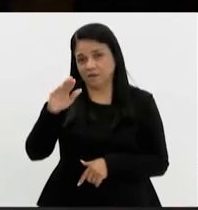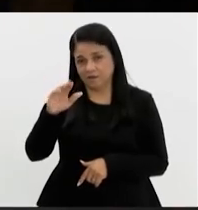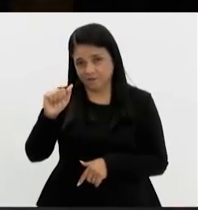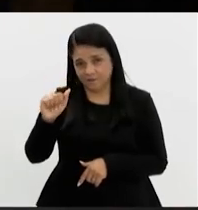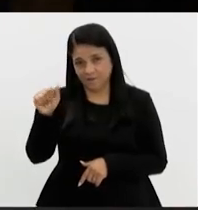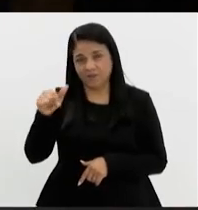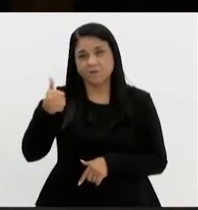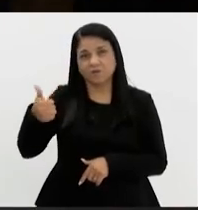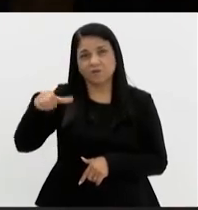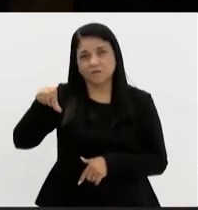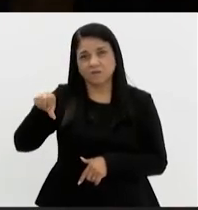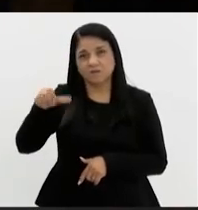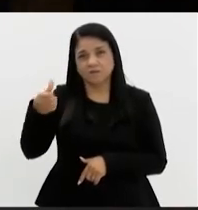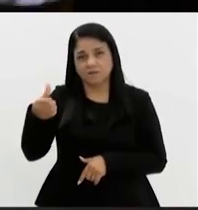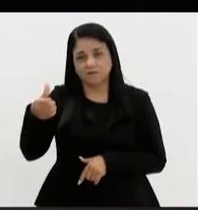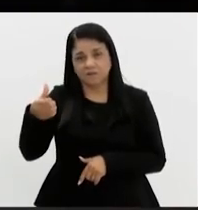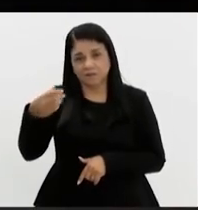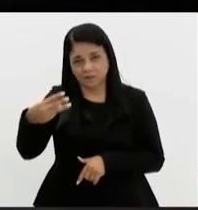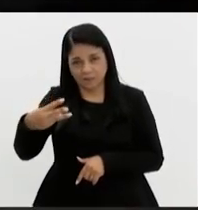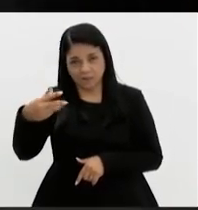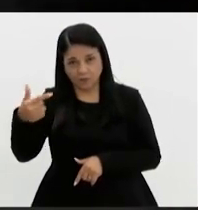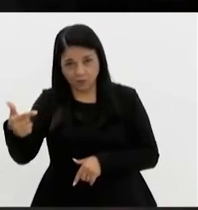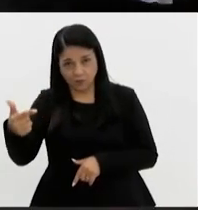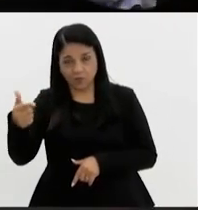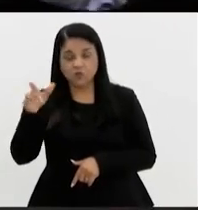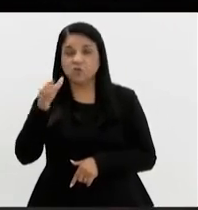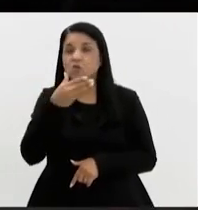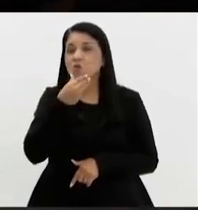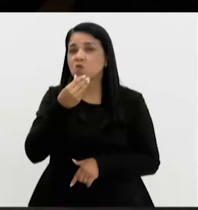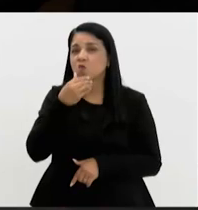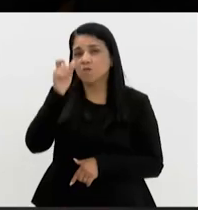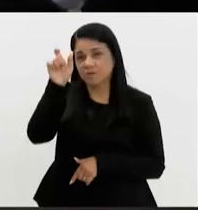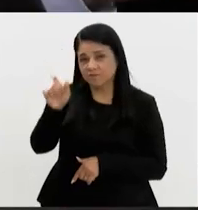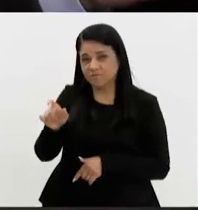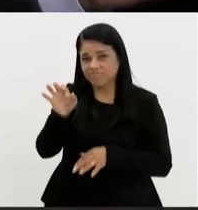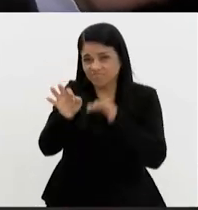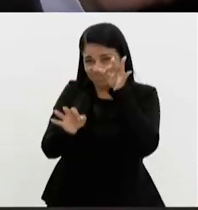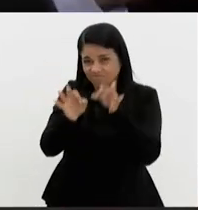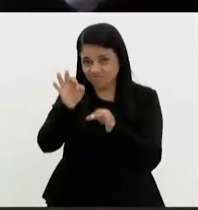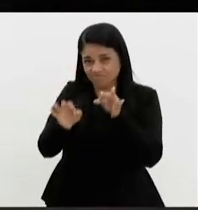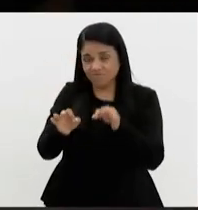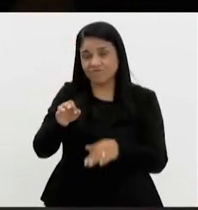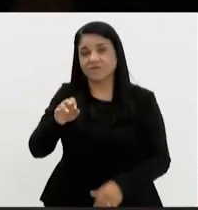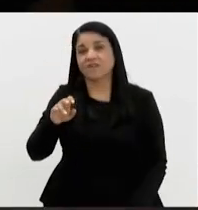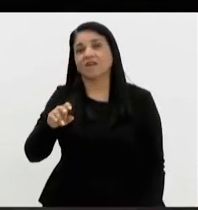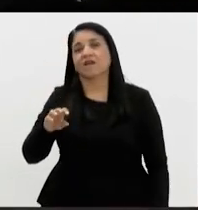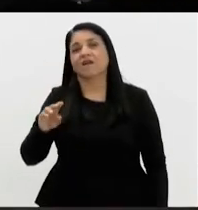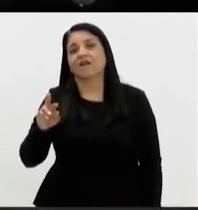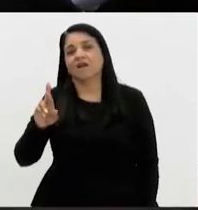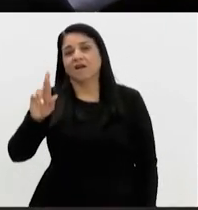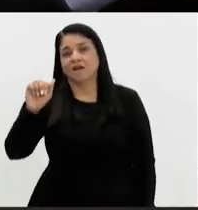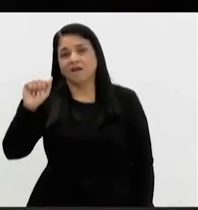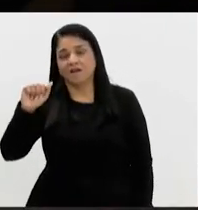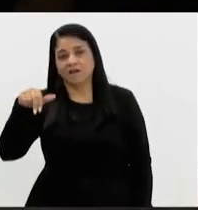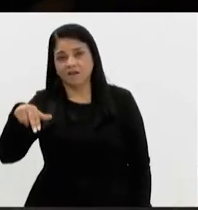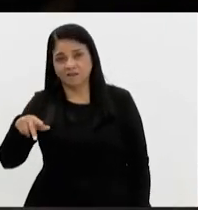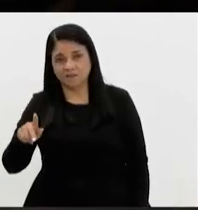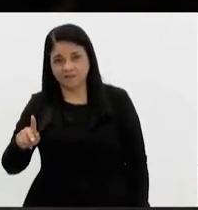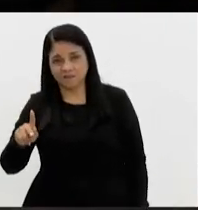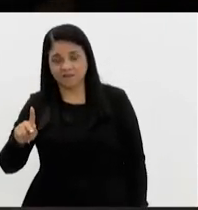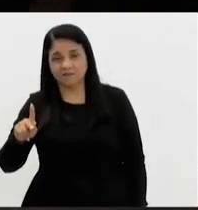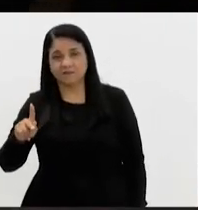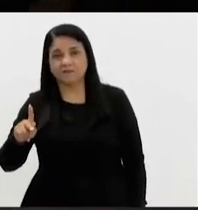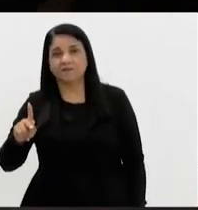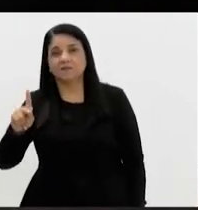por por obra de um grande jurista chamado Hans kelven que era judeu e que